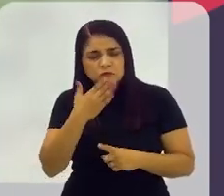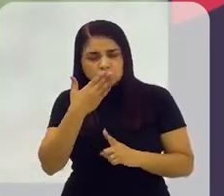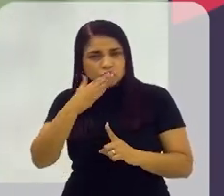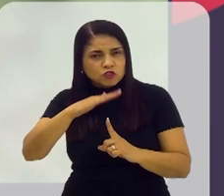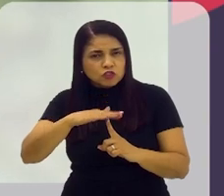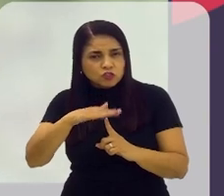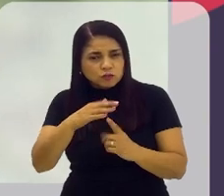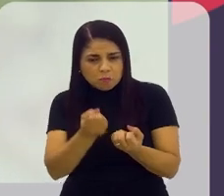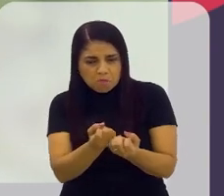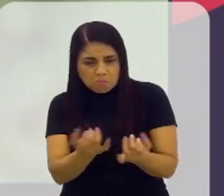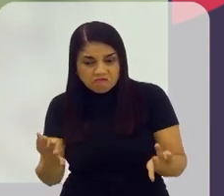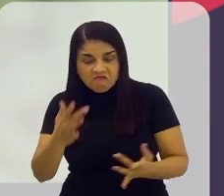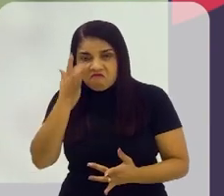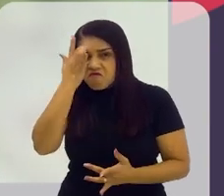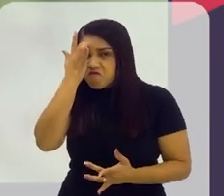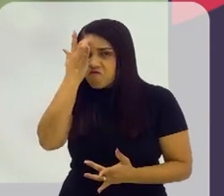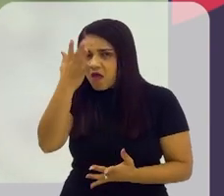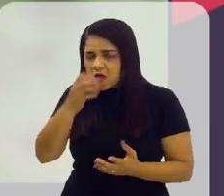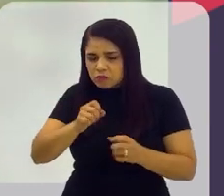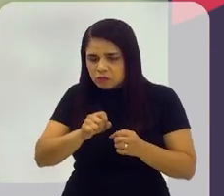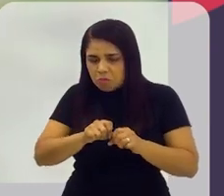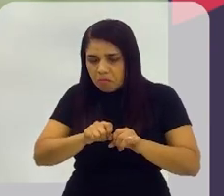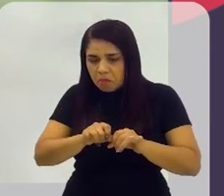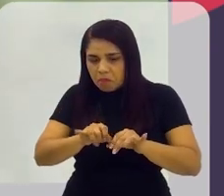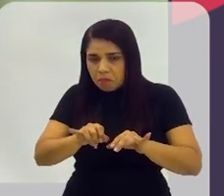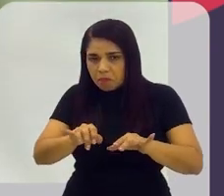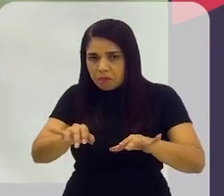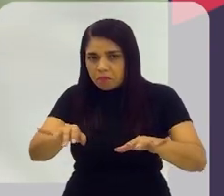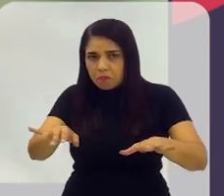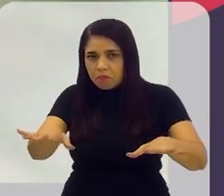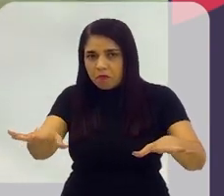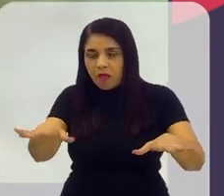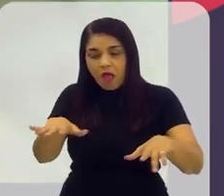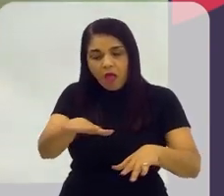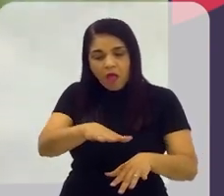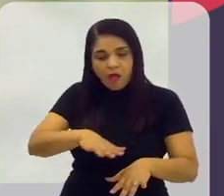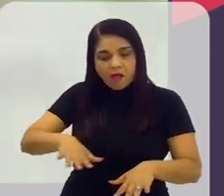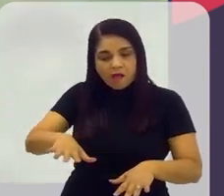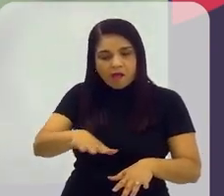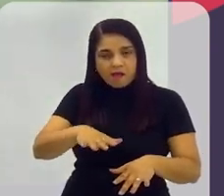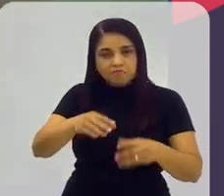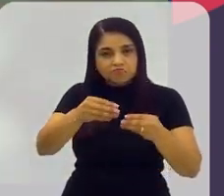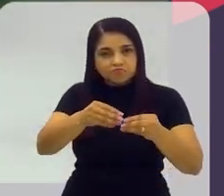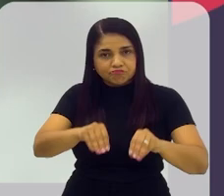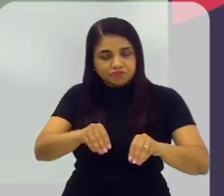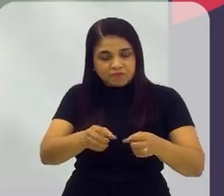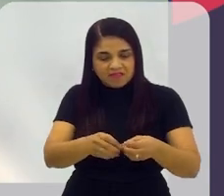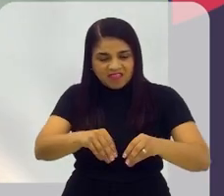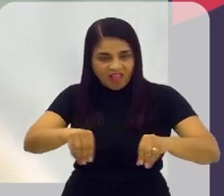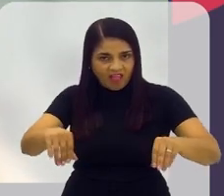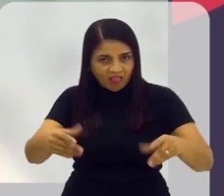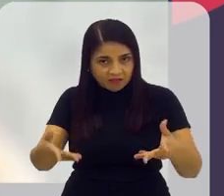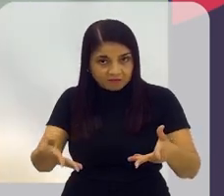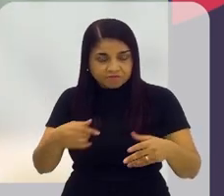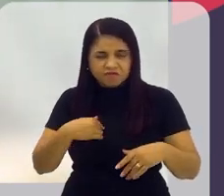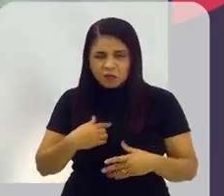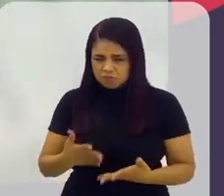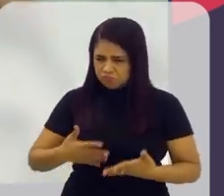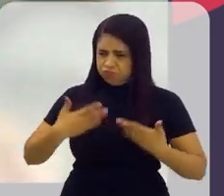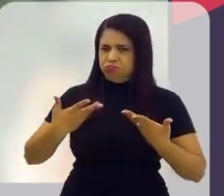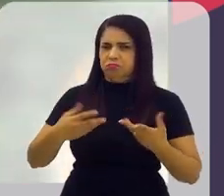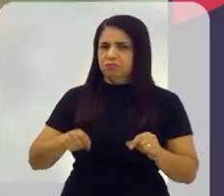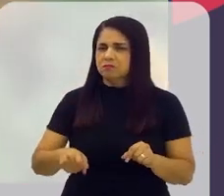uma espécie que ela tem uma facilidade em colonizar ambientes degradados. Então, aquilo